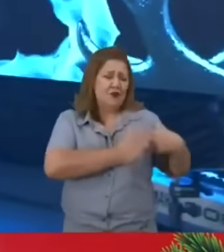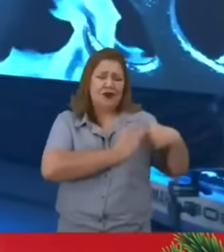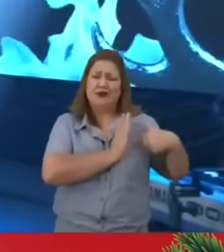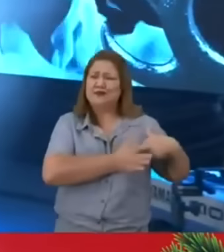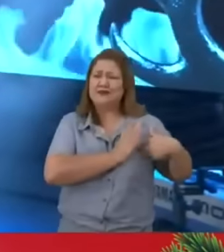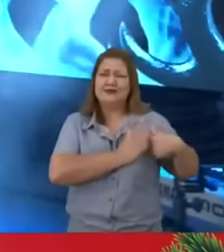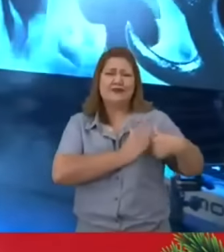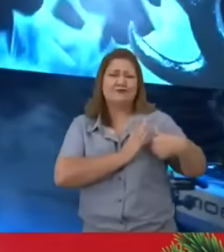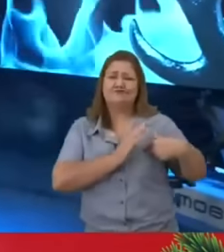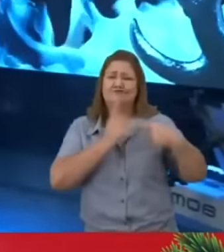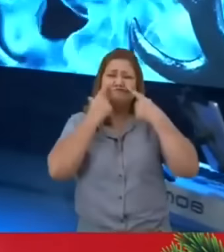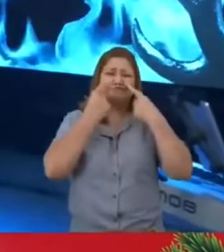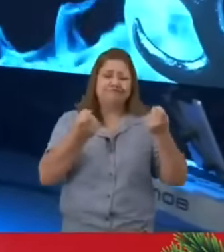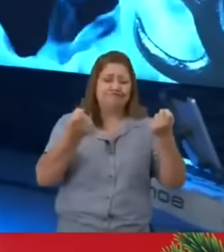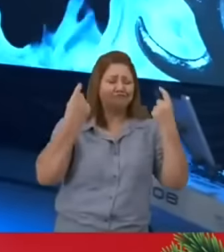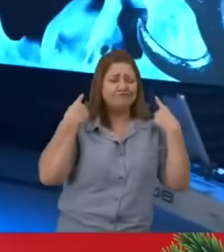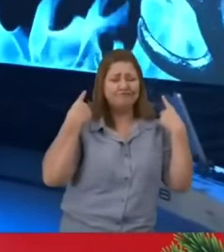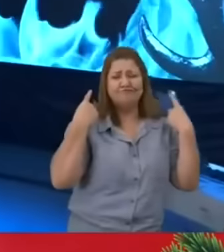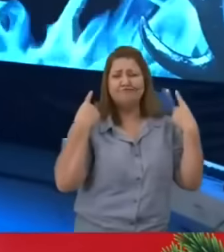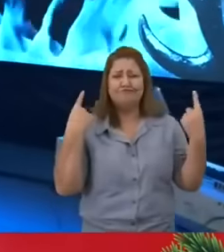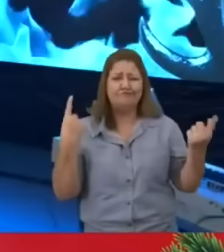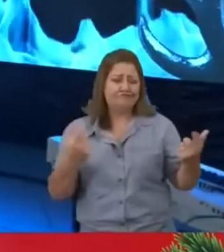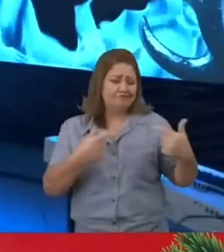Só vocês.